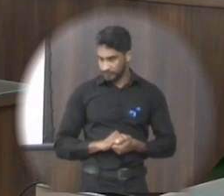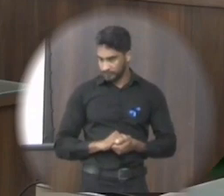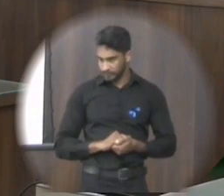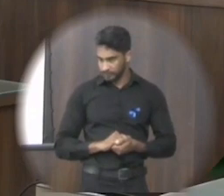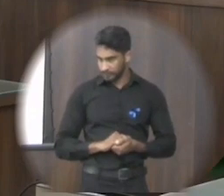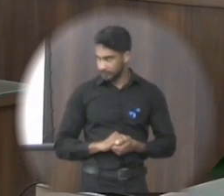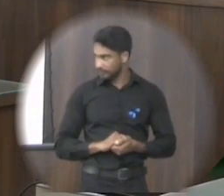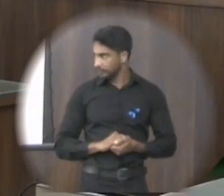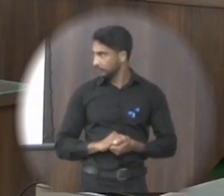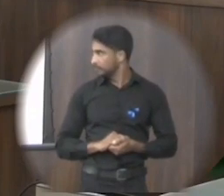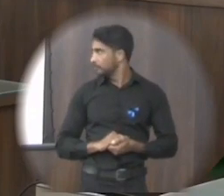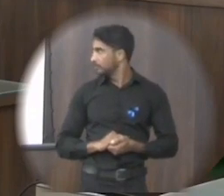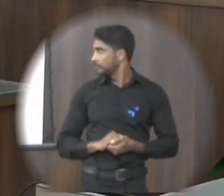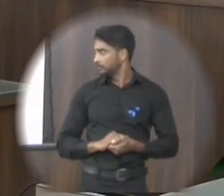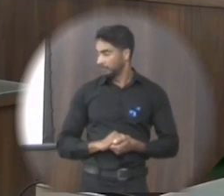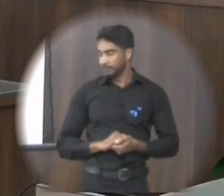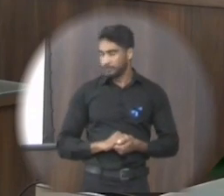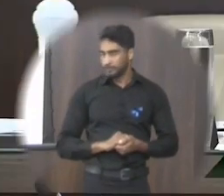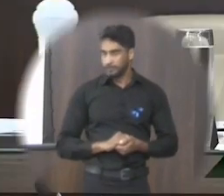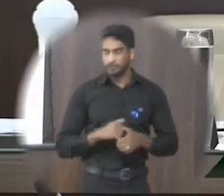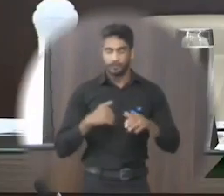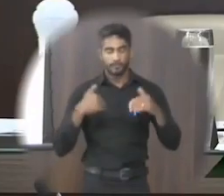Uma palavra, presidente. Podeis falar.